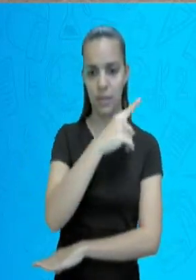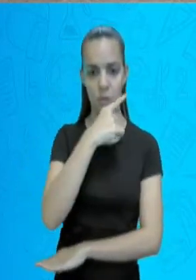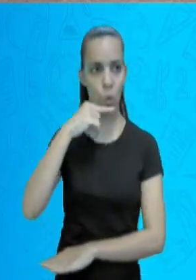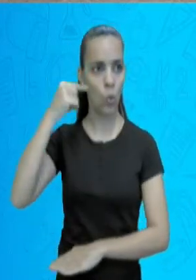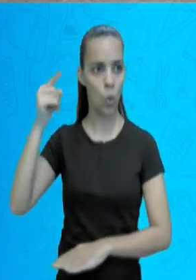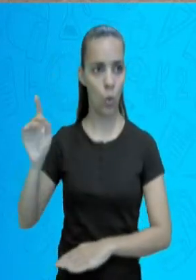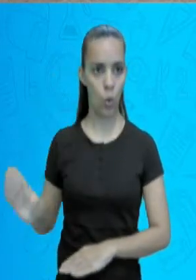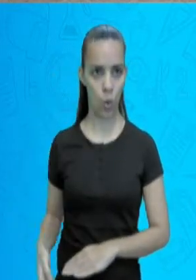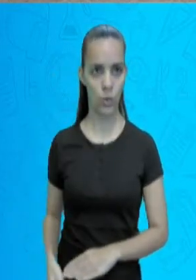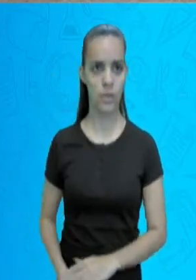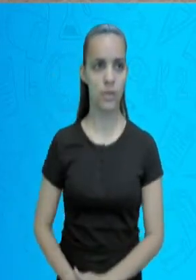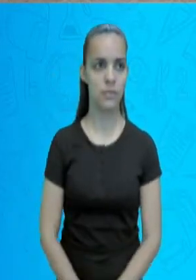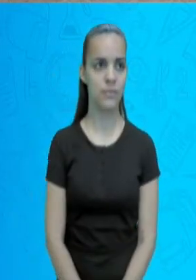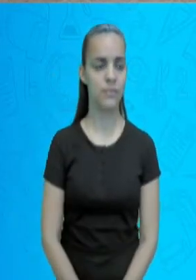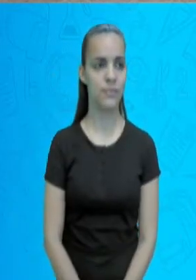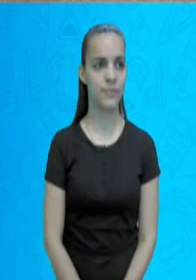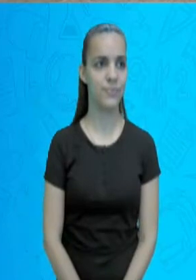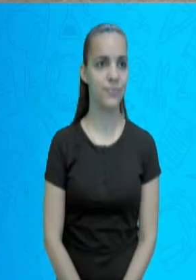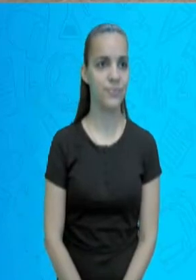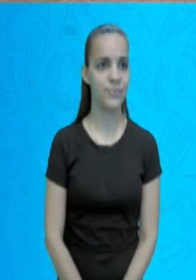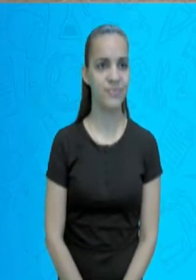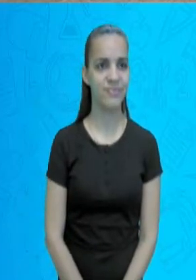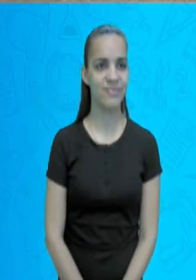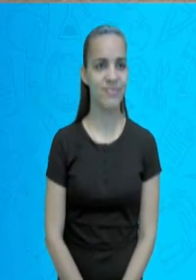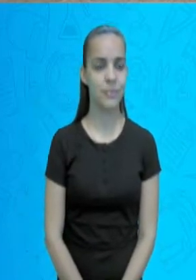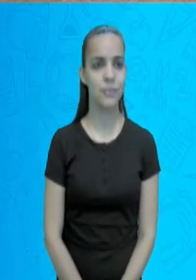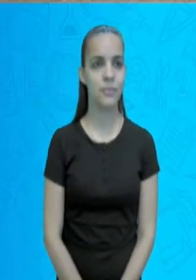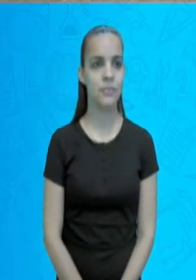O rio que passa aí, ok?